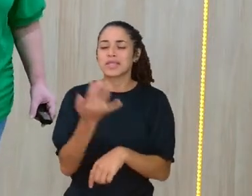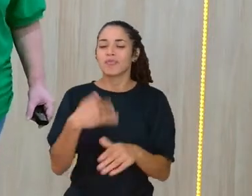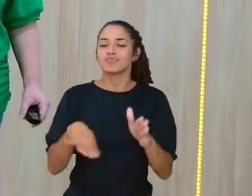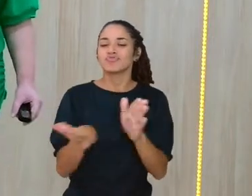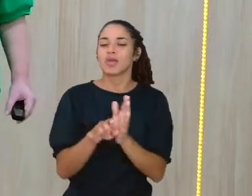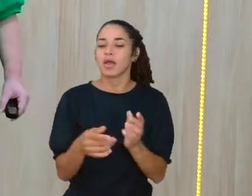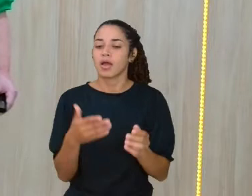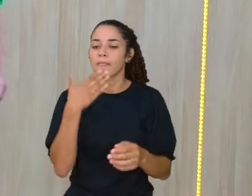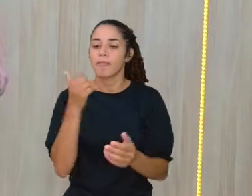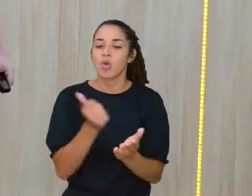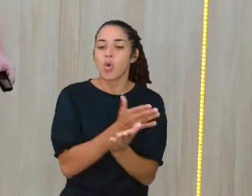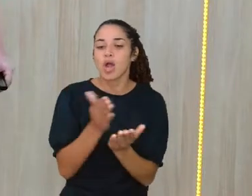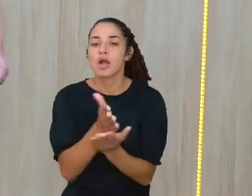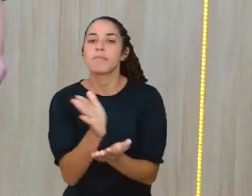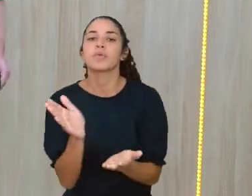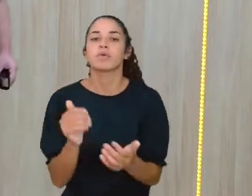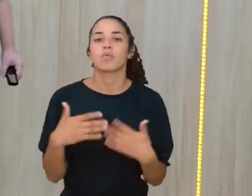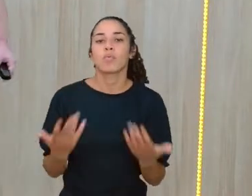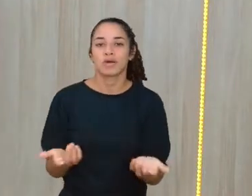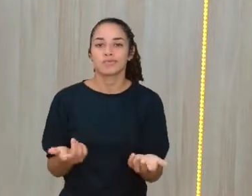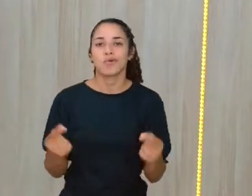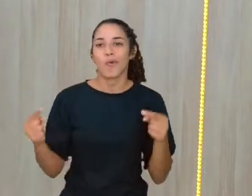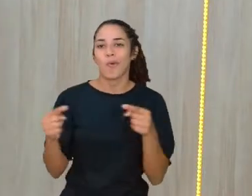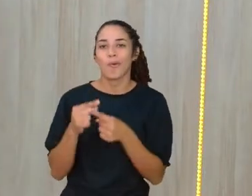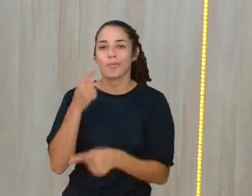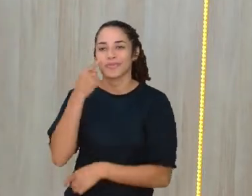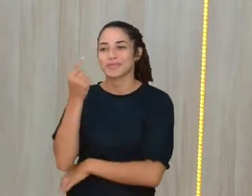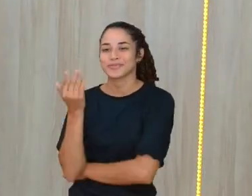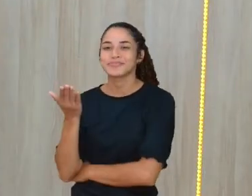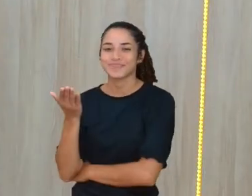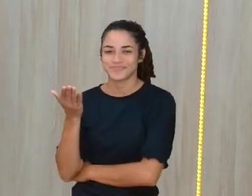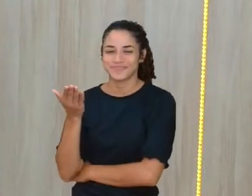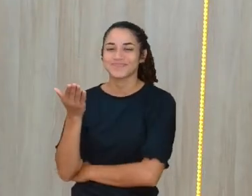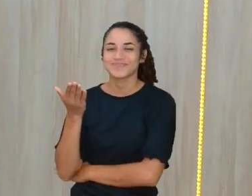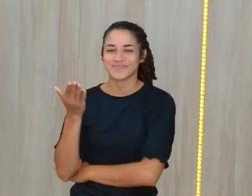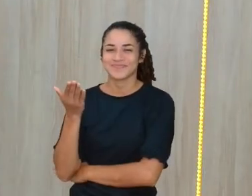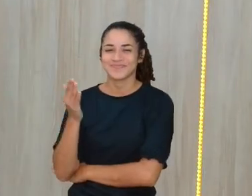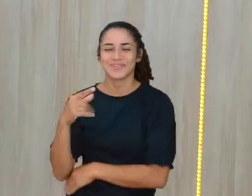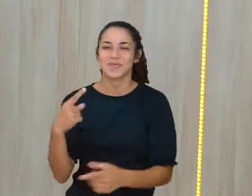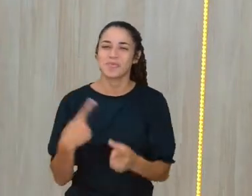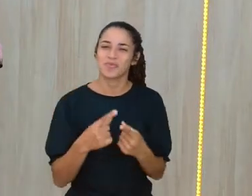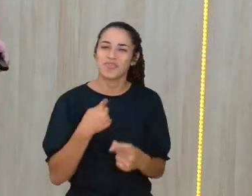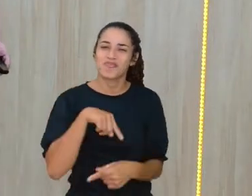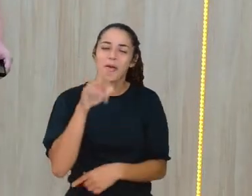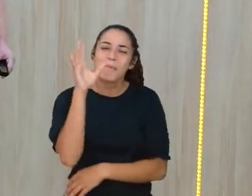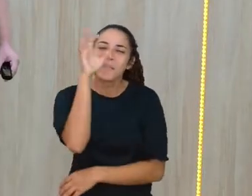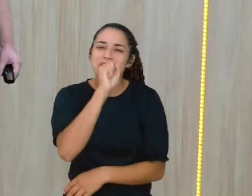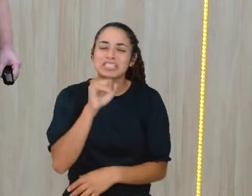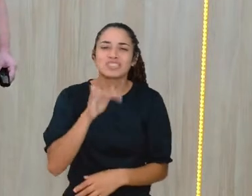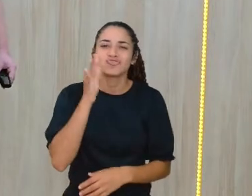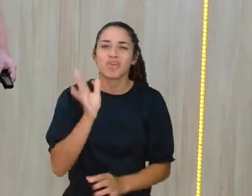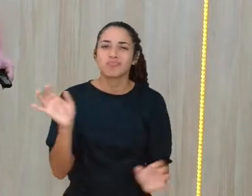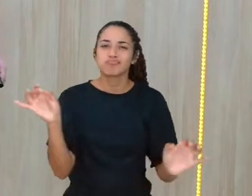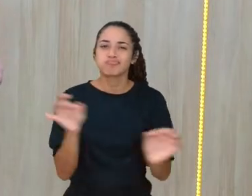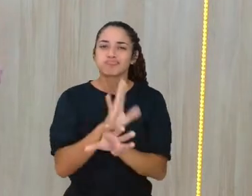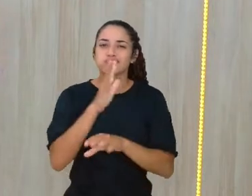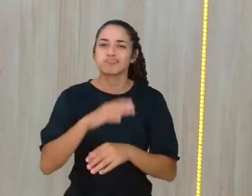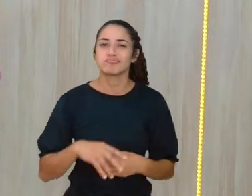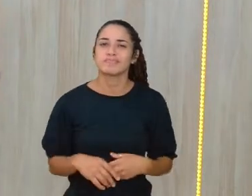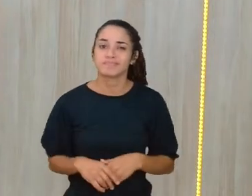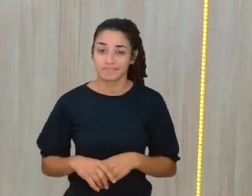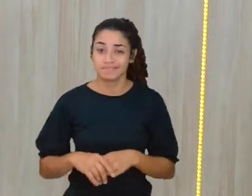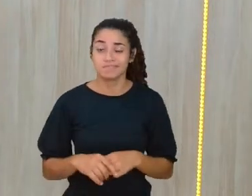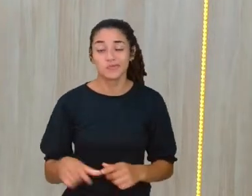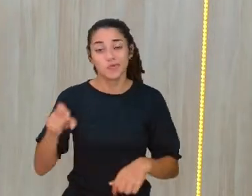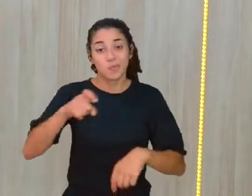melhor caminho? Tem a ver com isso aqui. Por que eu vou aprender se já está feito? Ora,